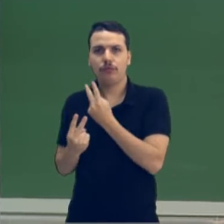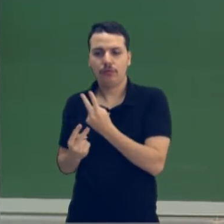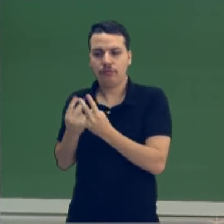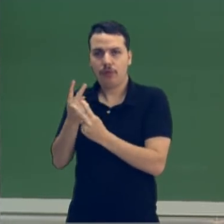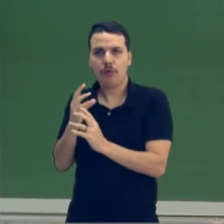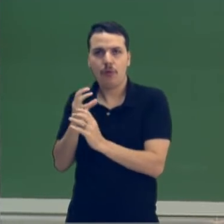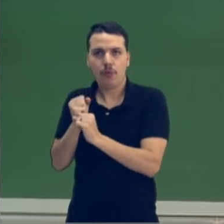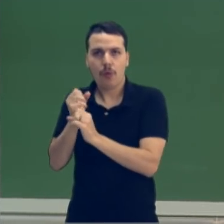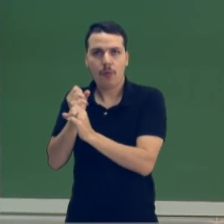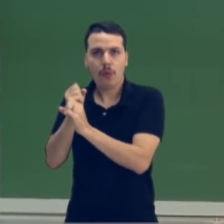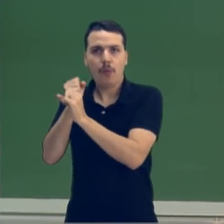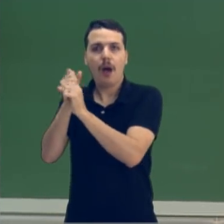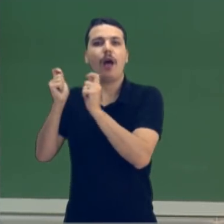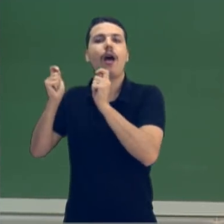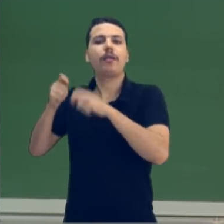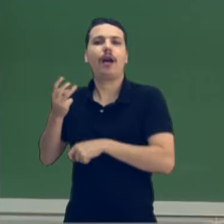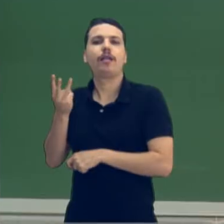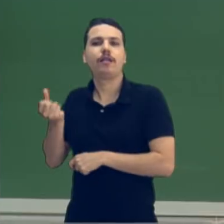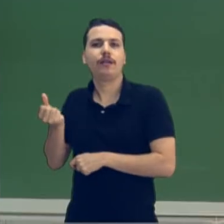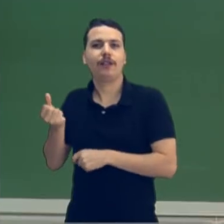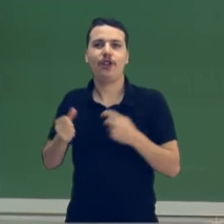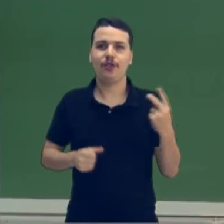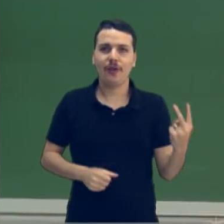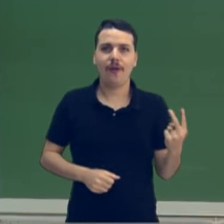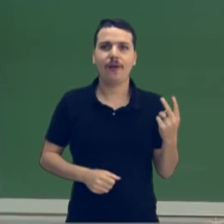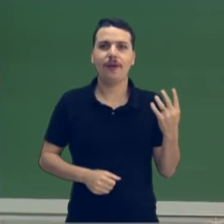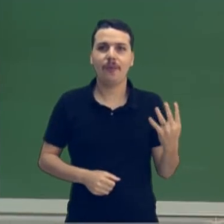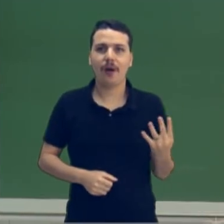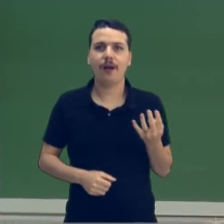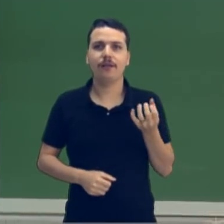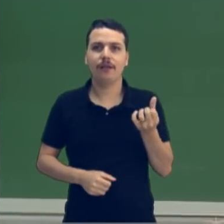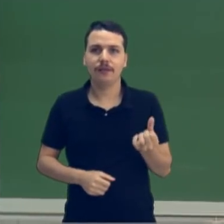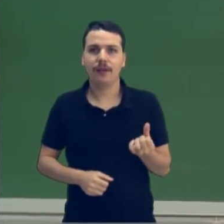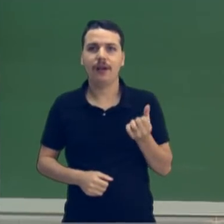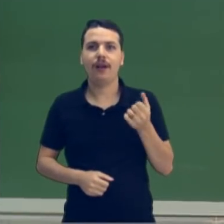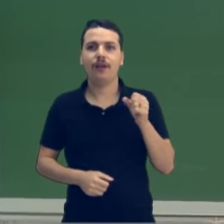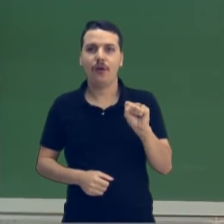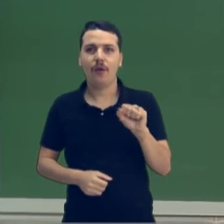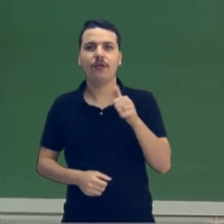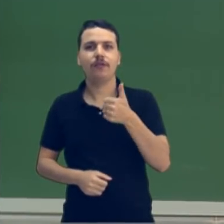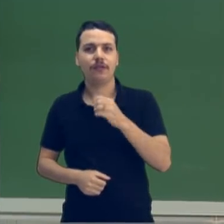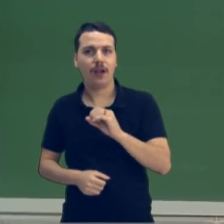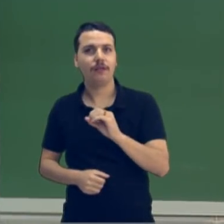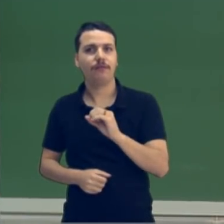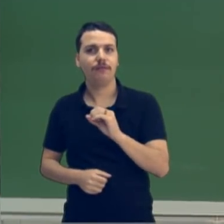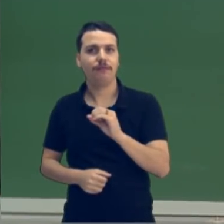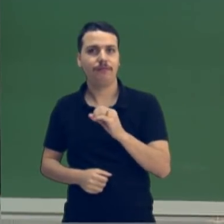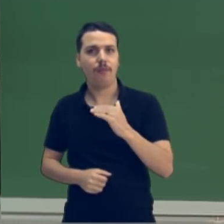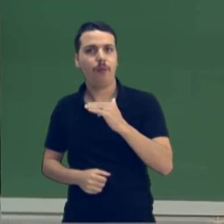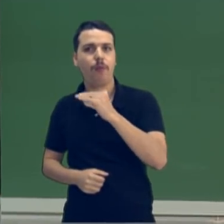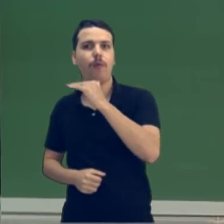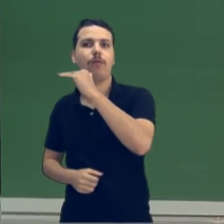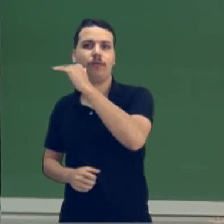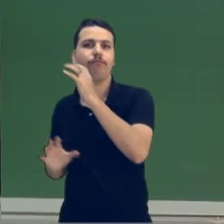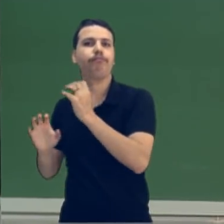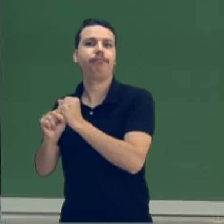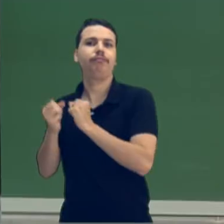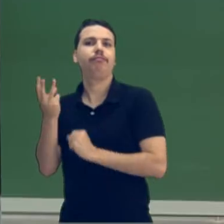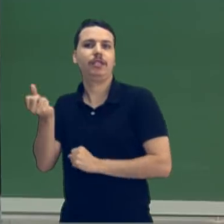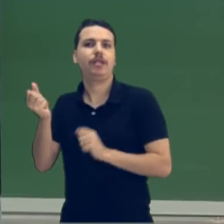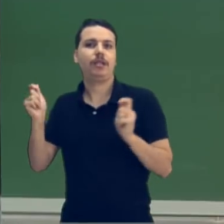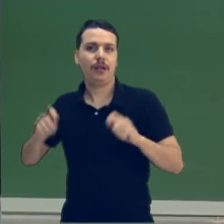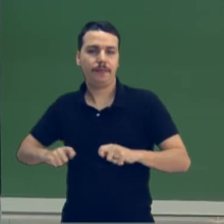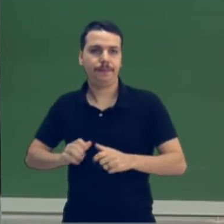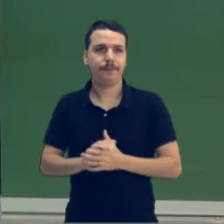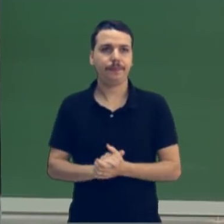36? Chega, né? 2, 4, 6, 8, 10 e vai nessa crescente. Agora,